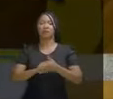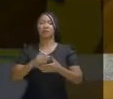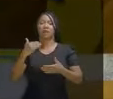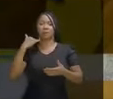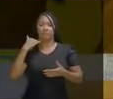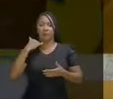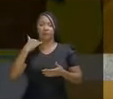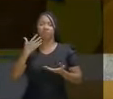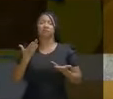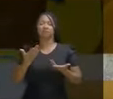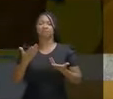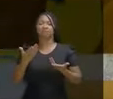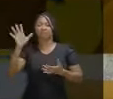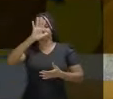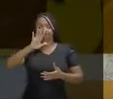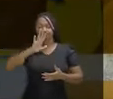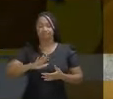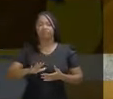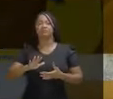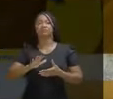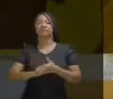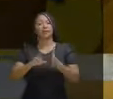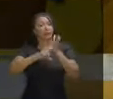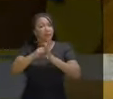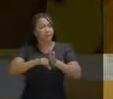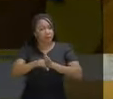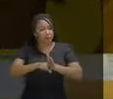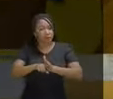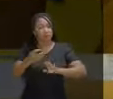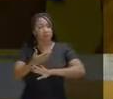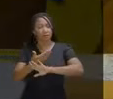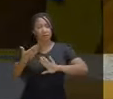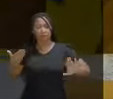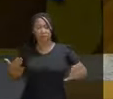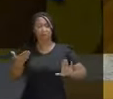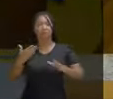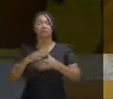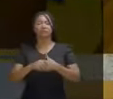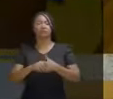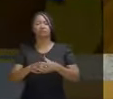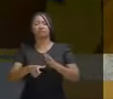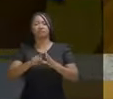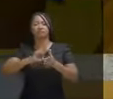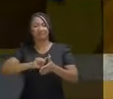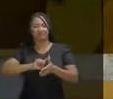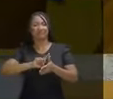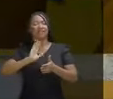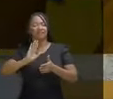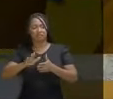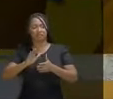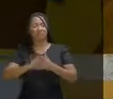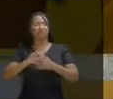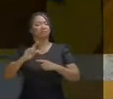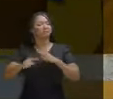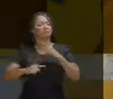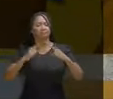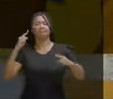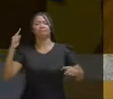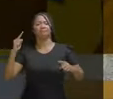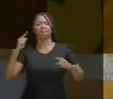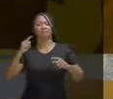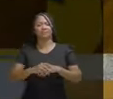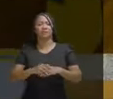Nacional, apenas que elas sejam reanalisadas com afastamento das premissas já superadas pela Corte